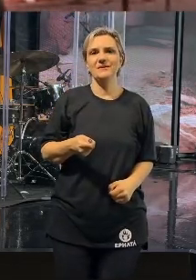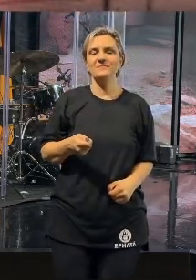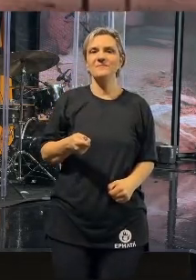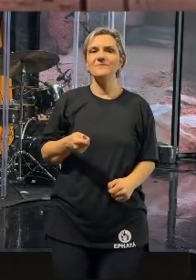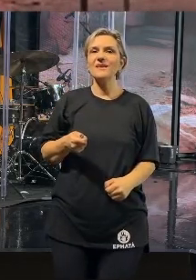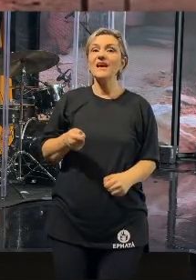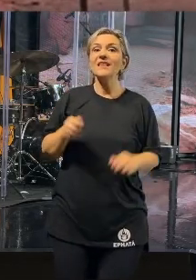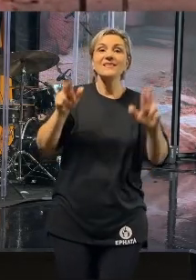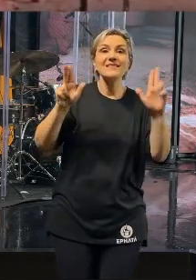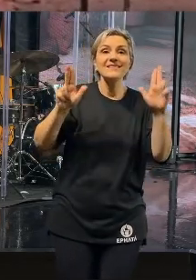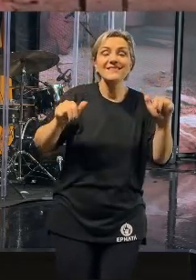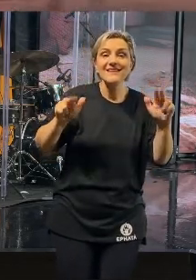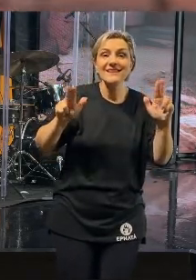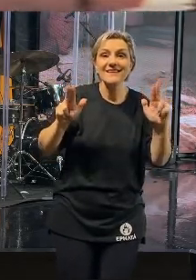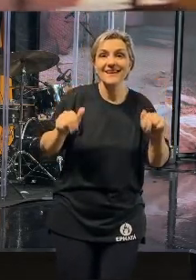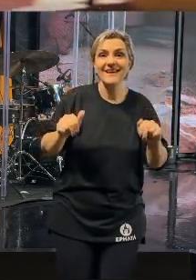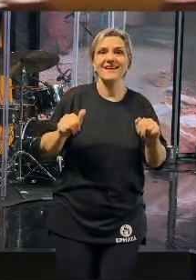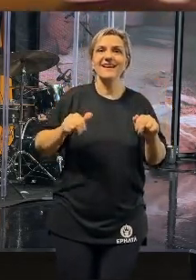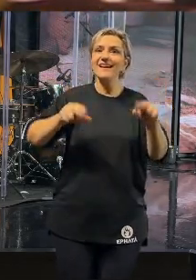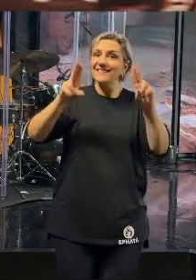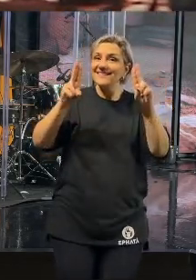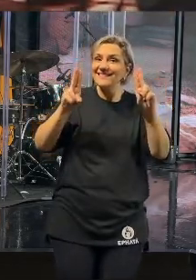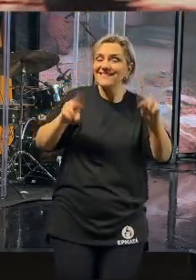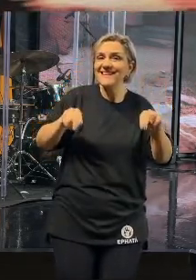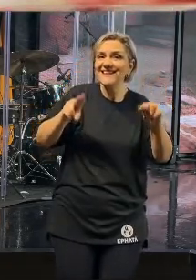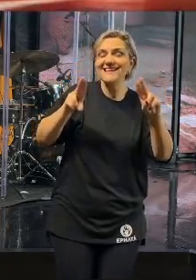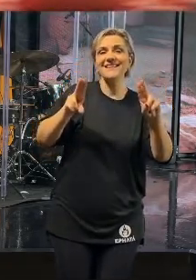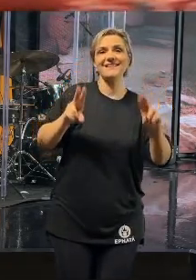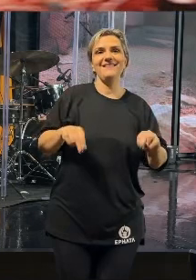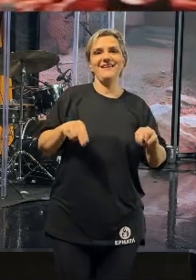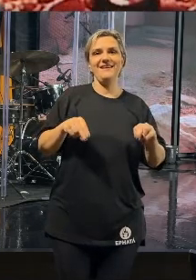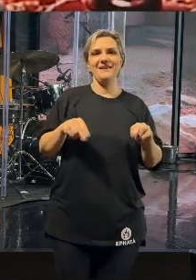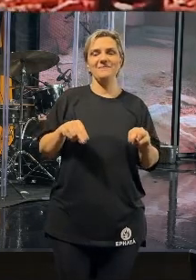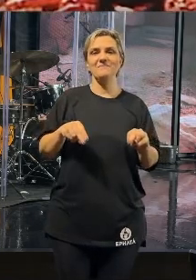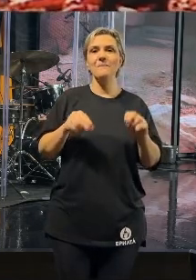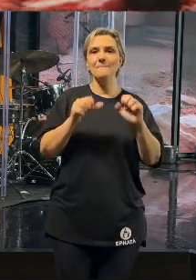determinam, ninguém